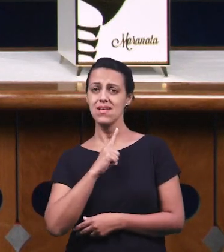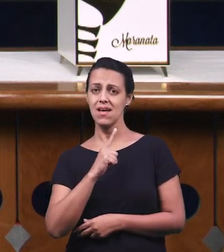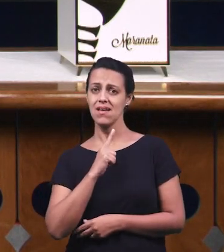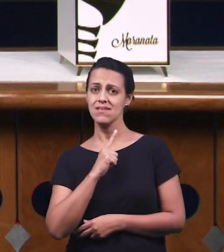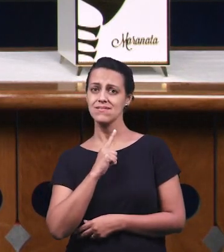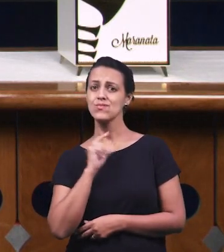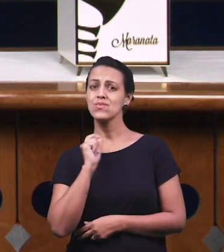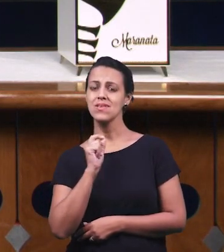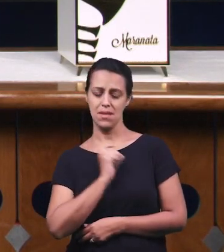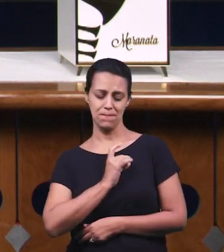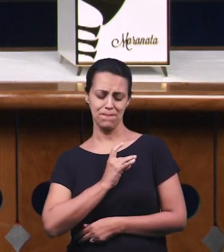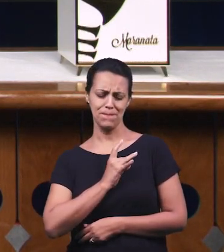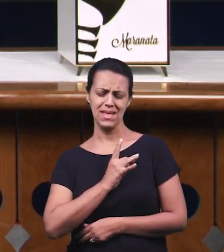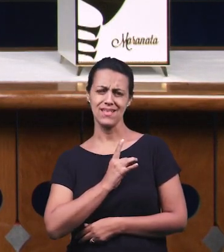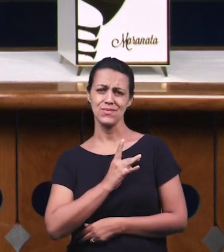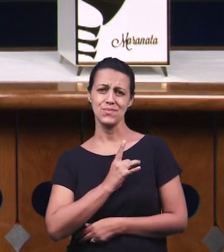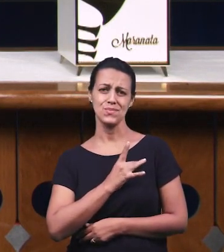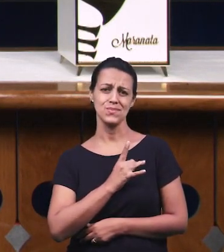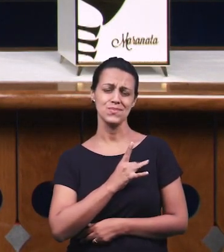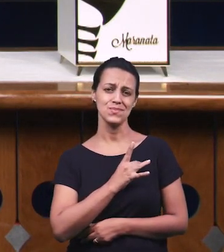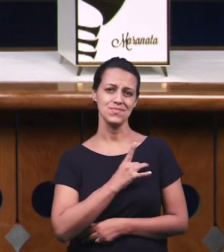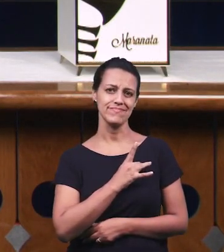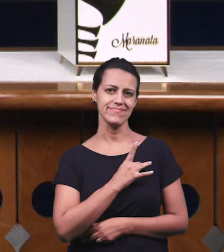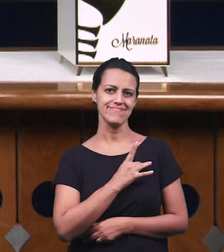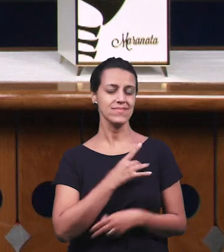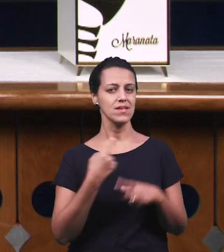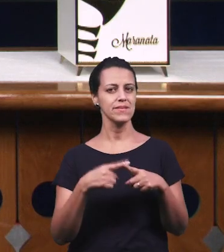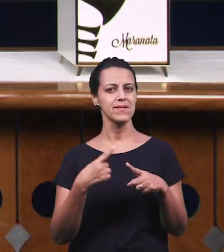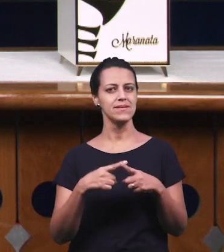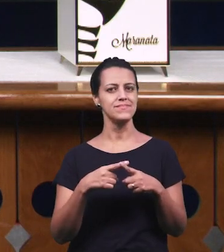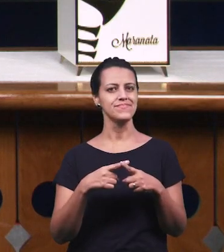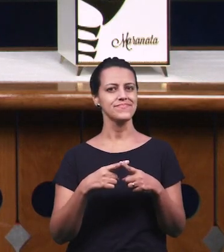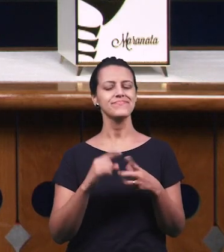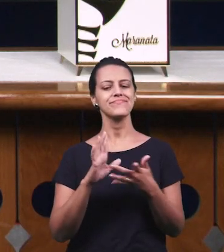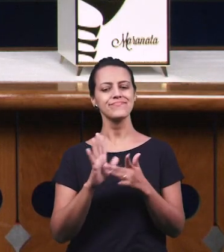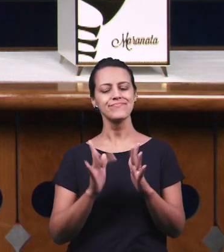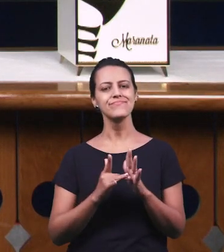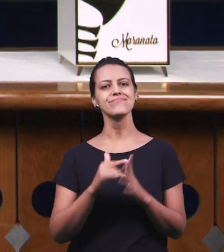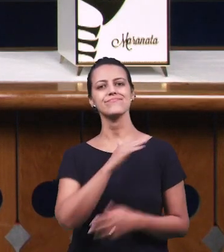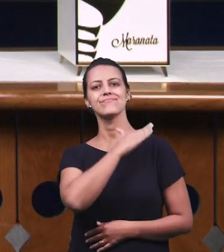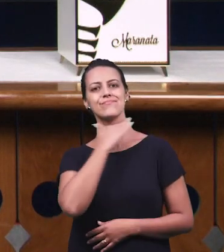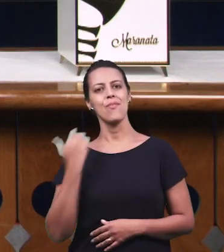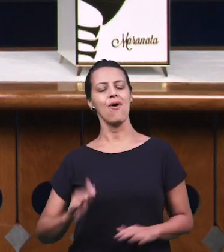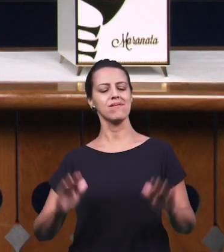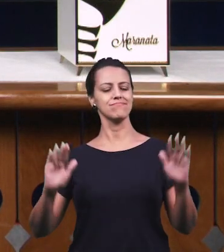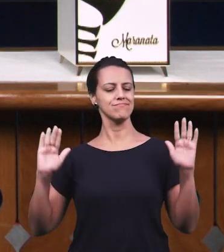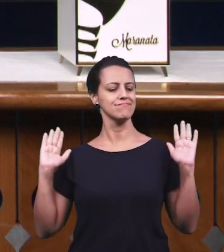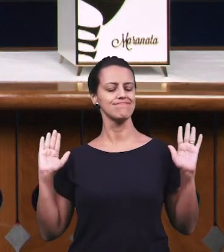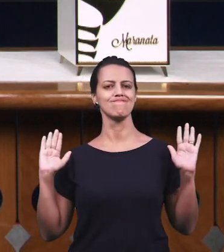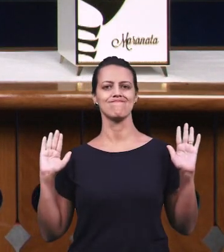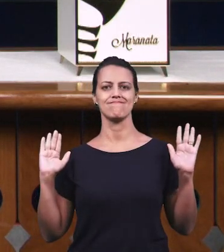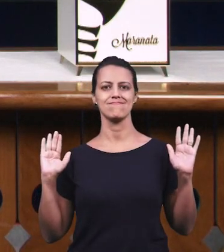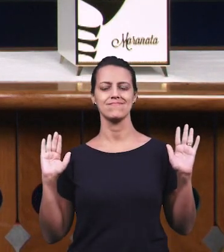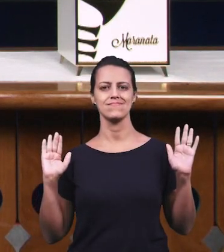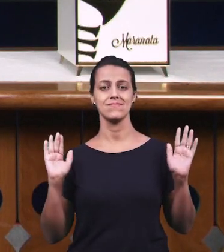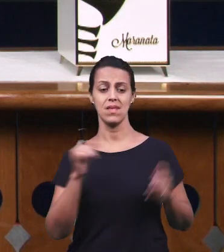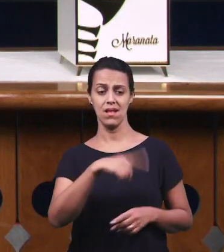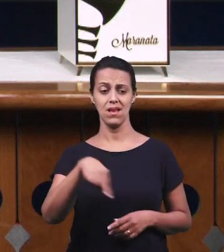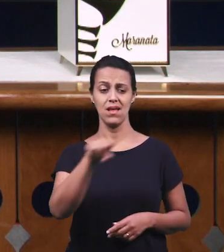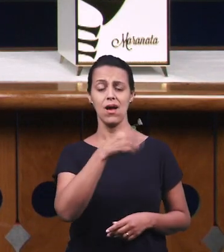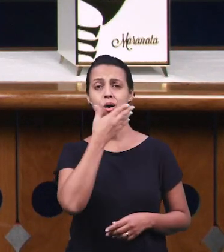o medo. Jesus havia morrido. O Mestre amado, os discípulos,